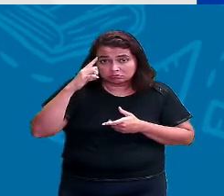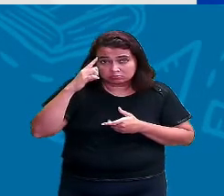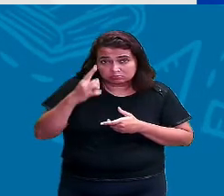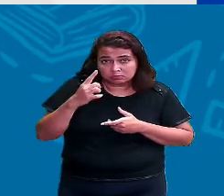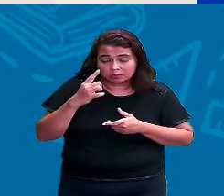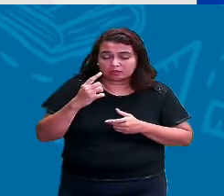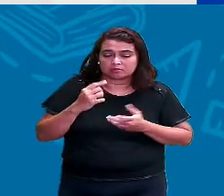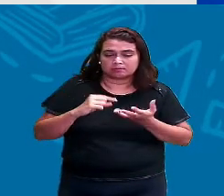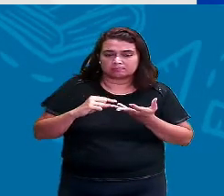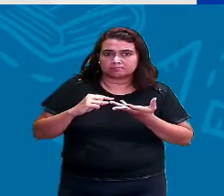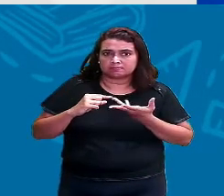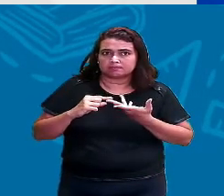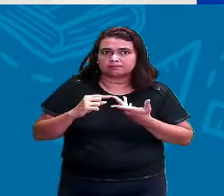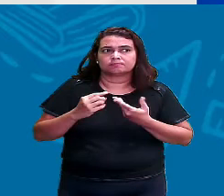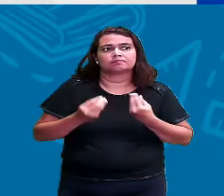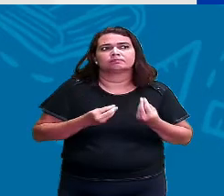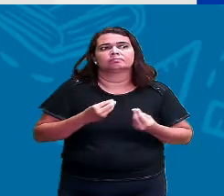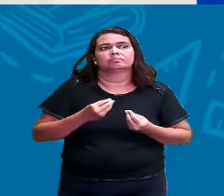Esses resultados